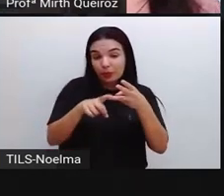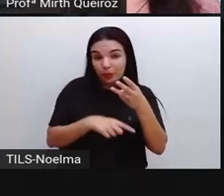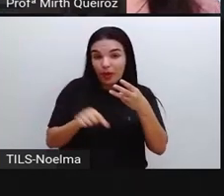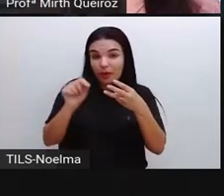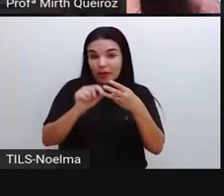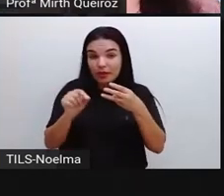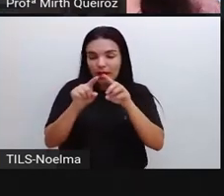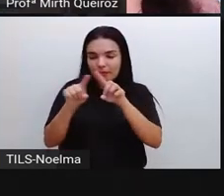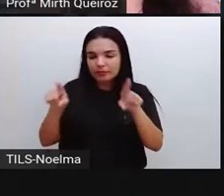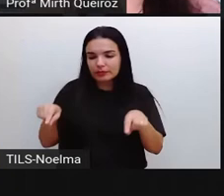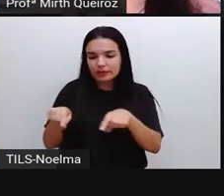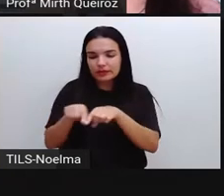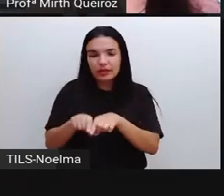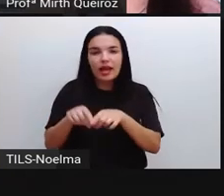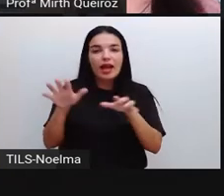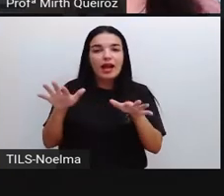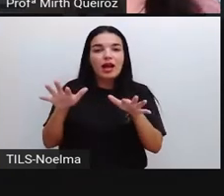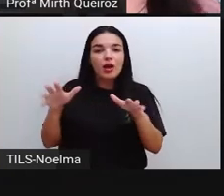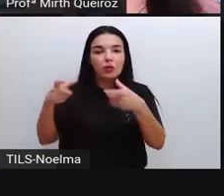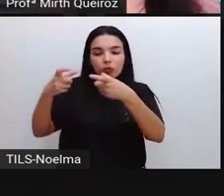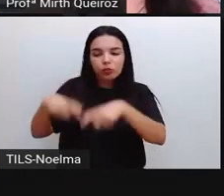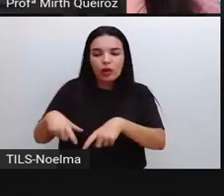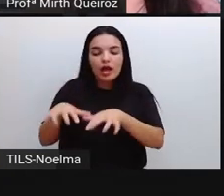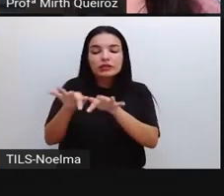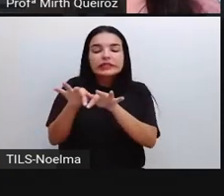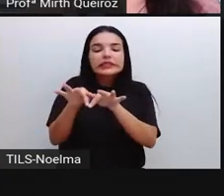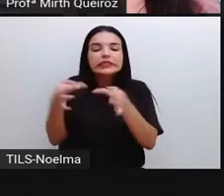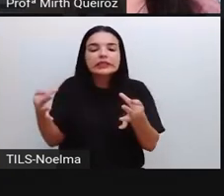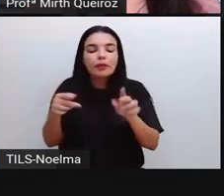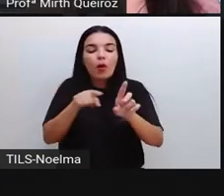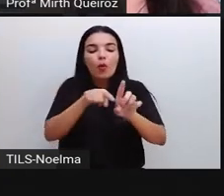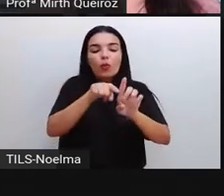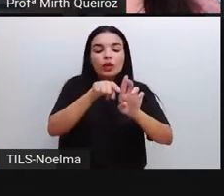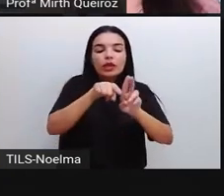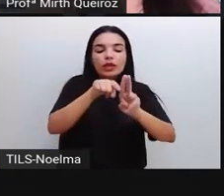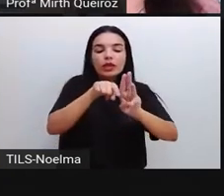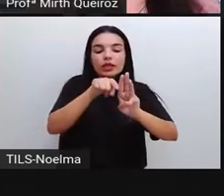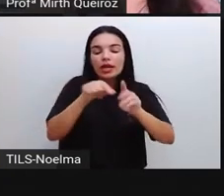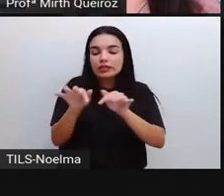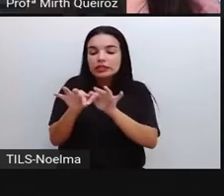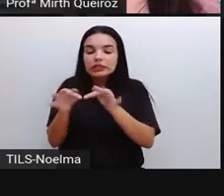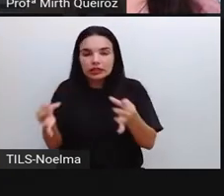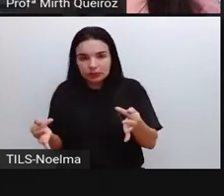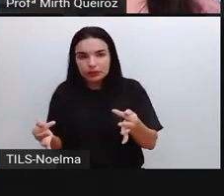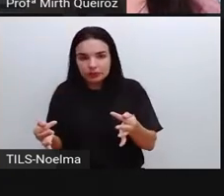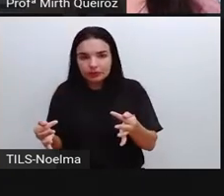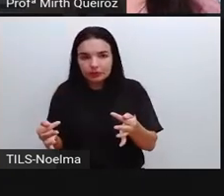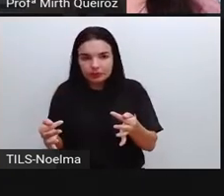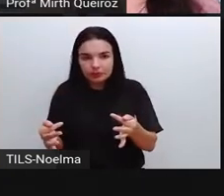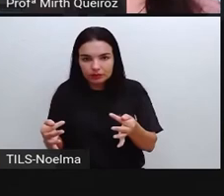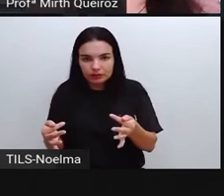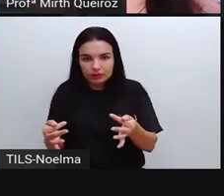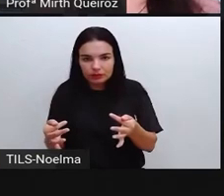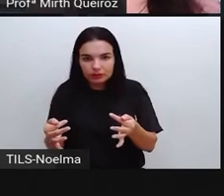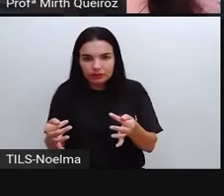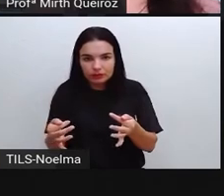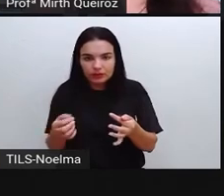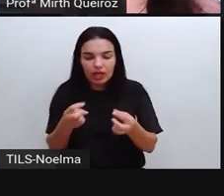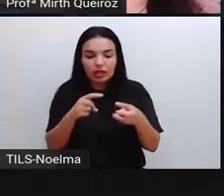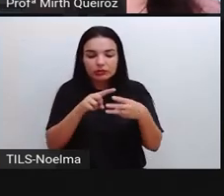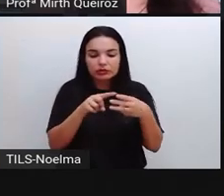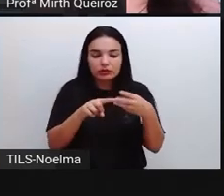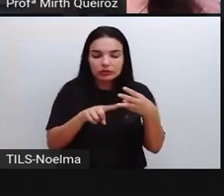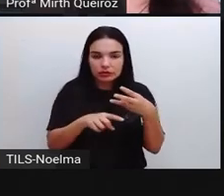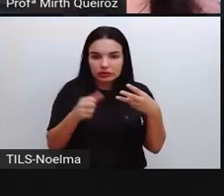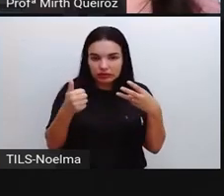eles fazem parte da classe das unidades preço simples né unidade dezena e centena classe das unidades simples são